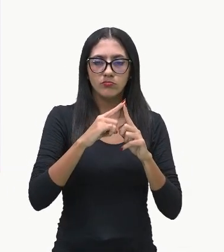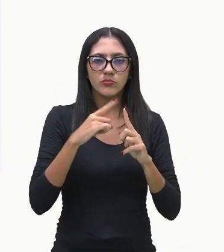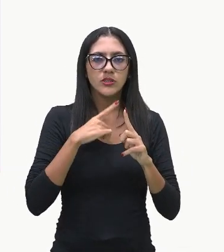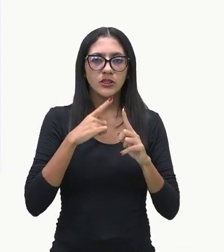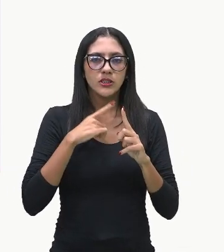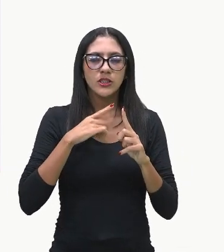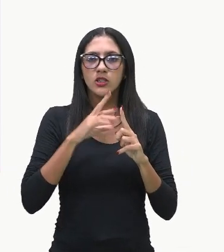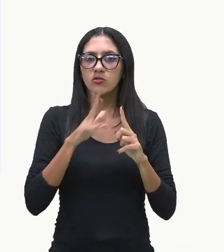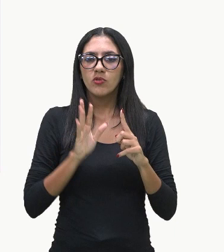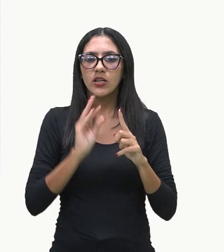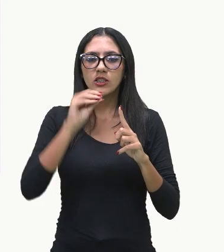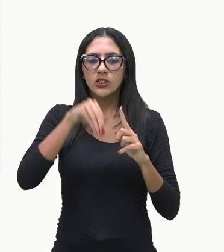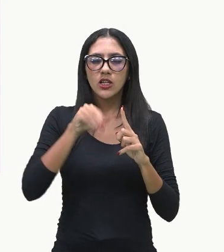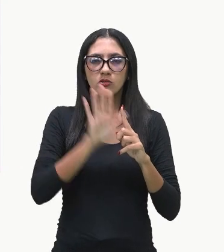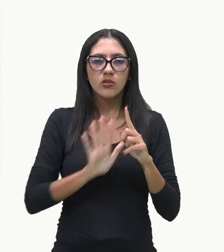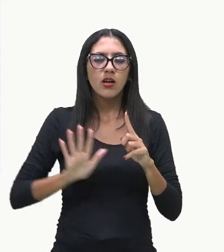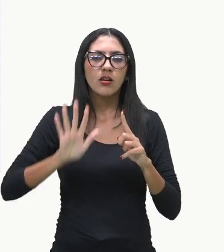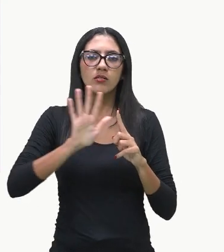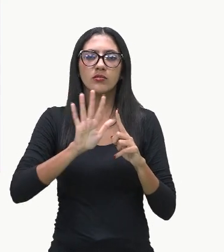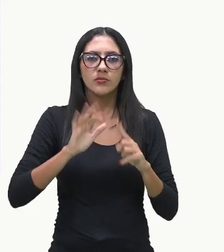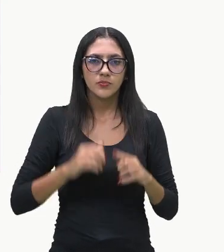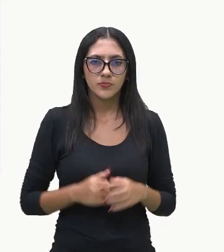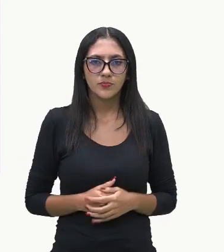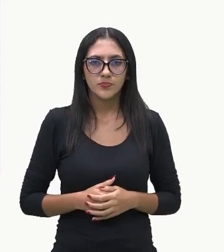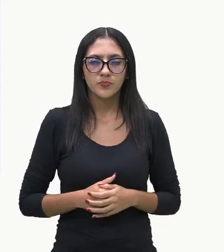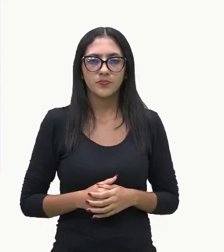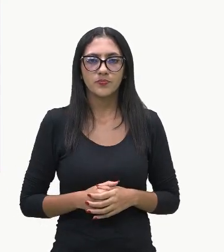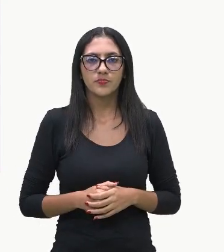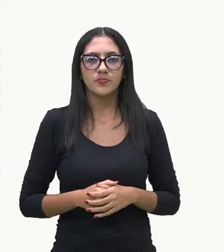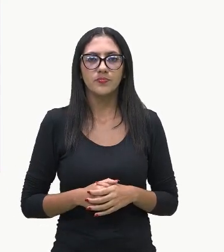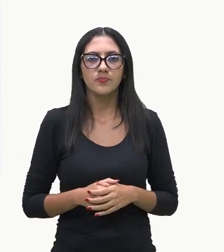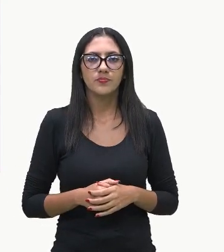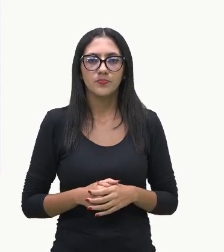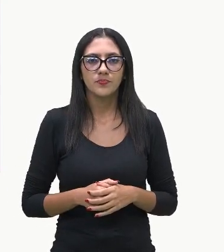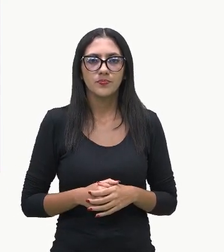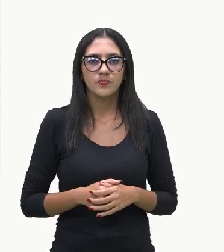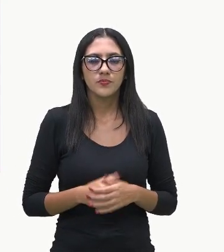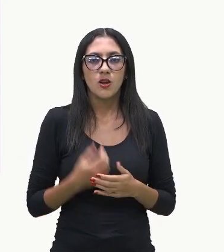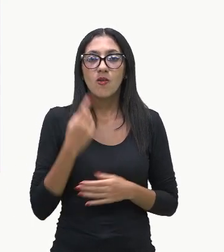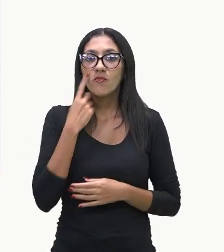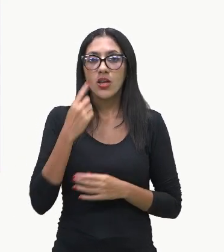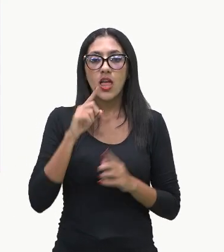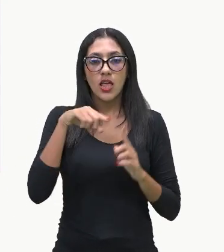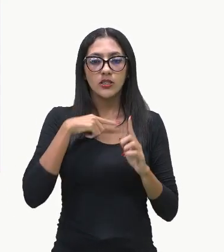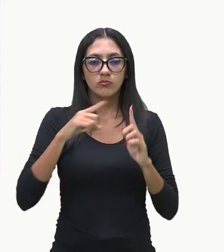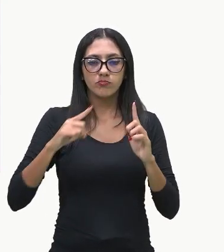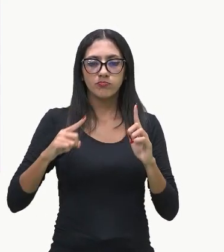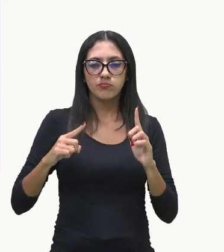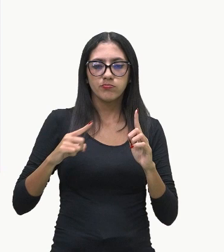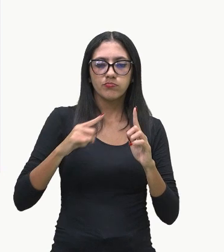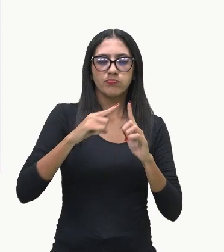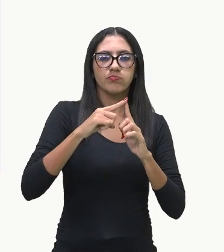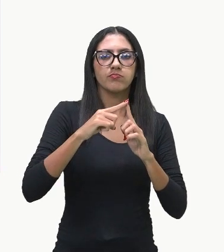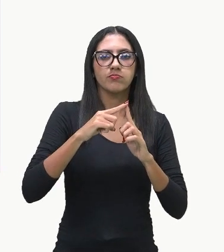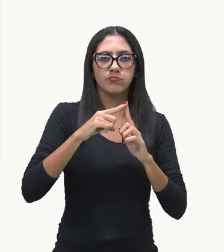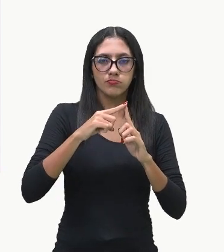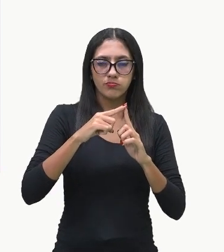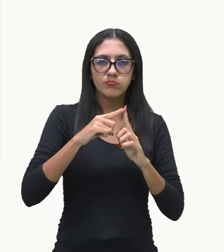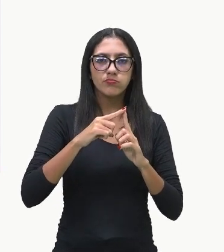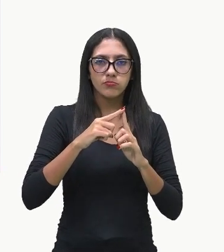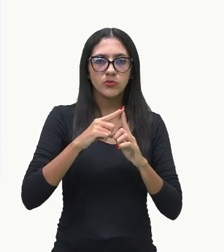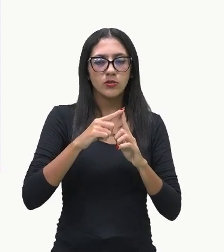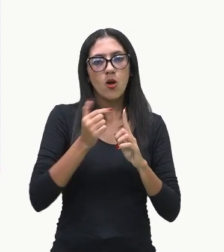consecutivos do polígono. Para ficar fácil para você, pegue esse vértice e ligue ao vértice